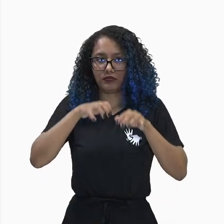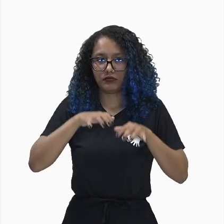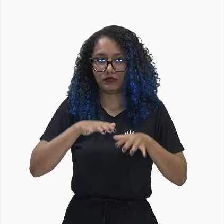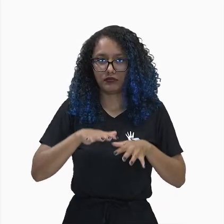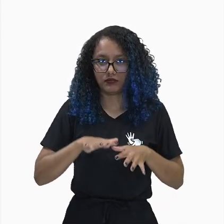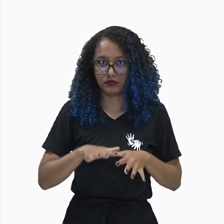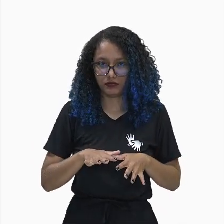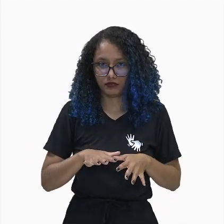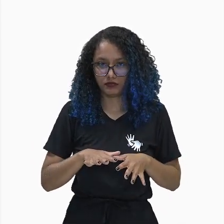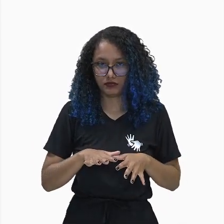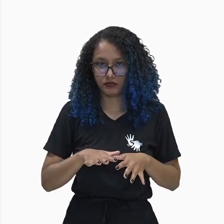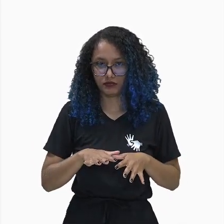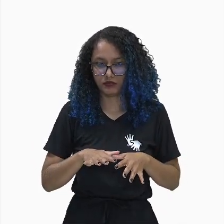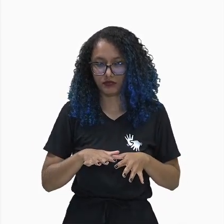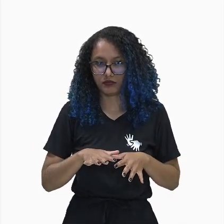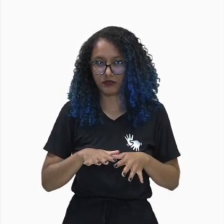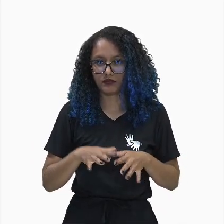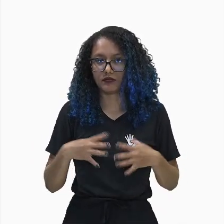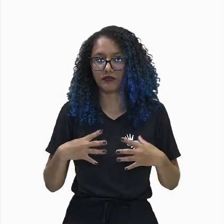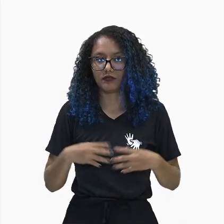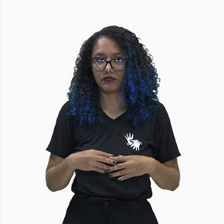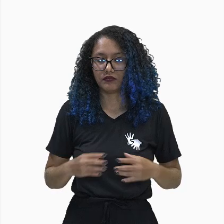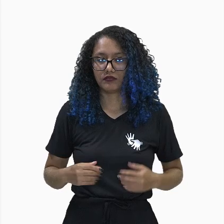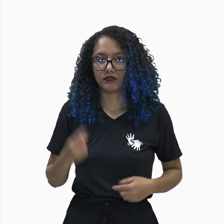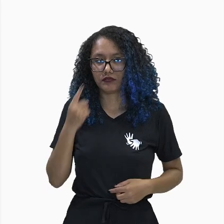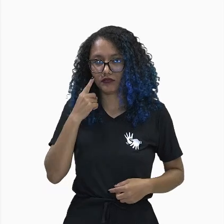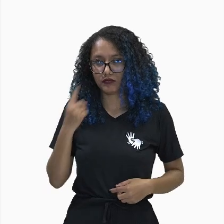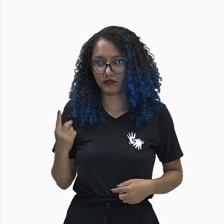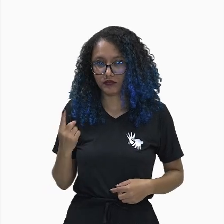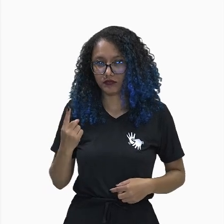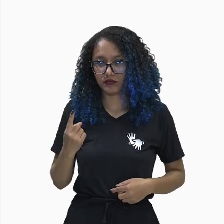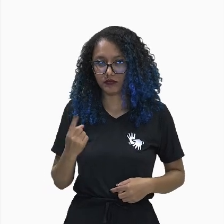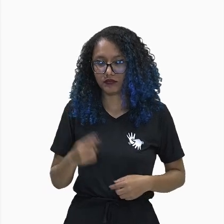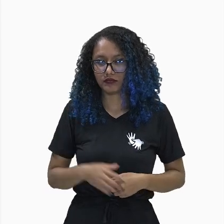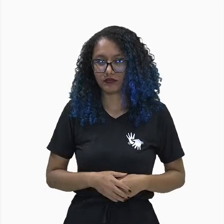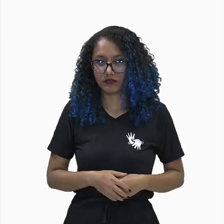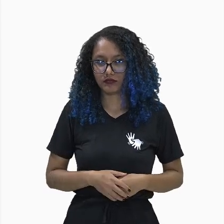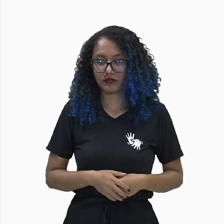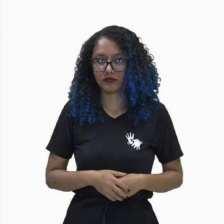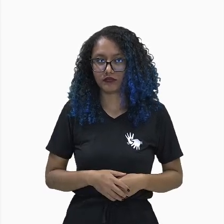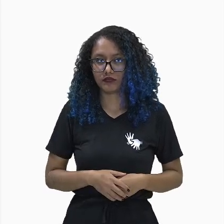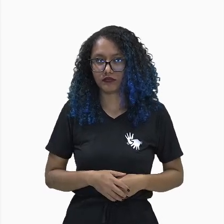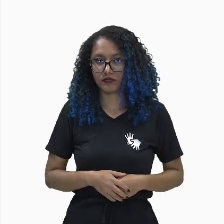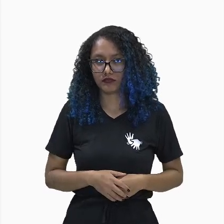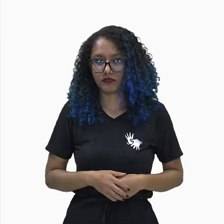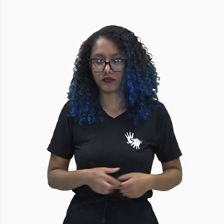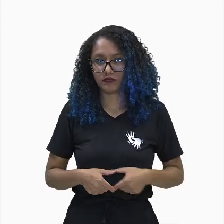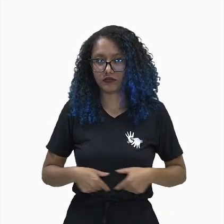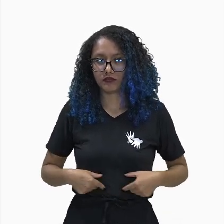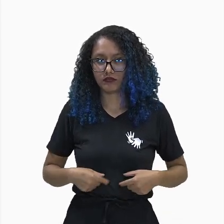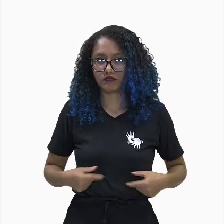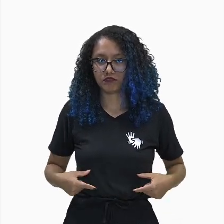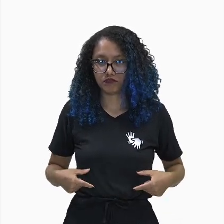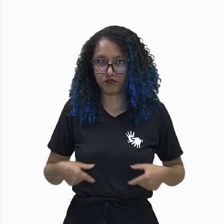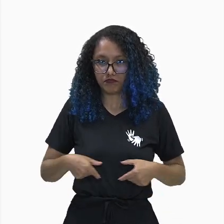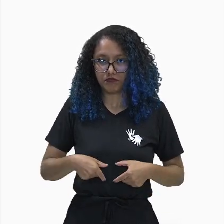haver ali a contração do diafragma e a possibilidade, né, o